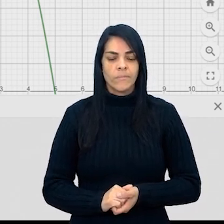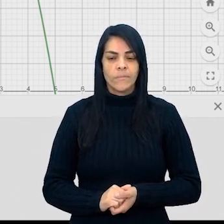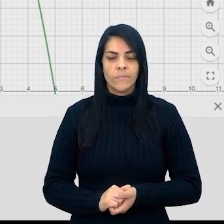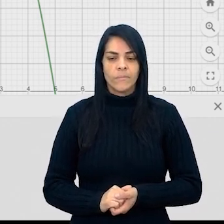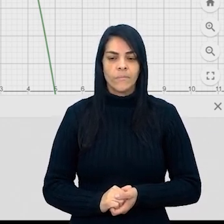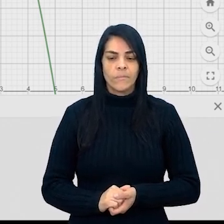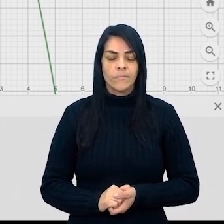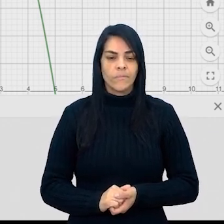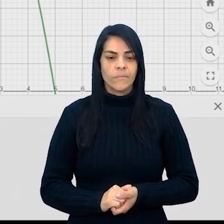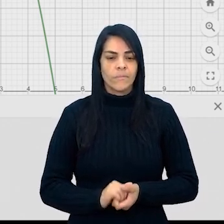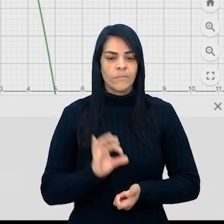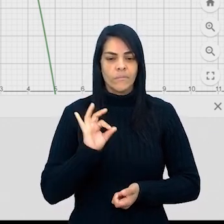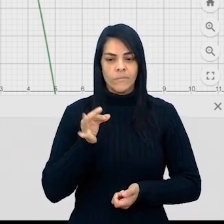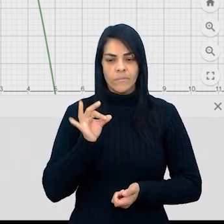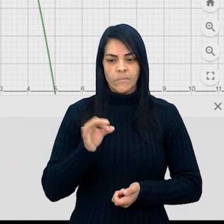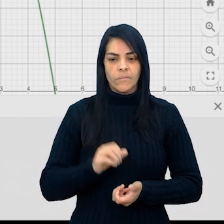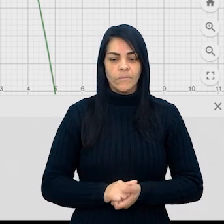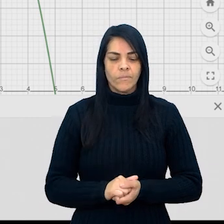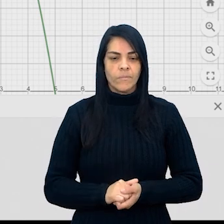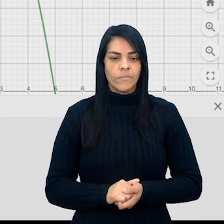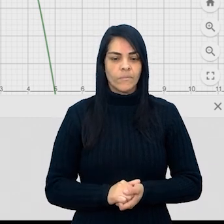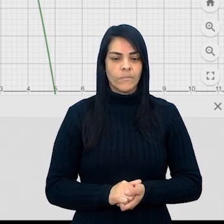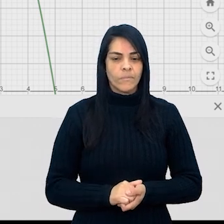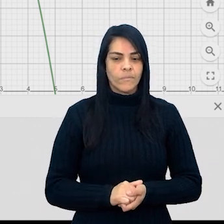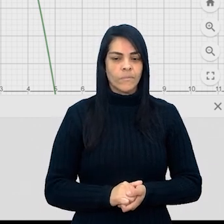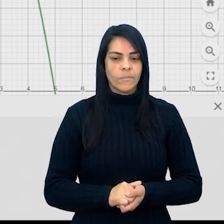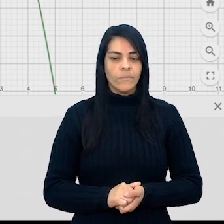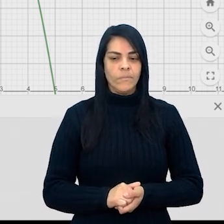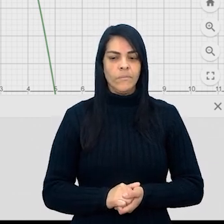Muito bem. Vamos lá.